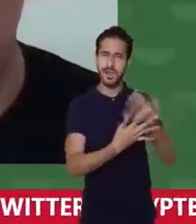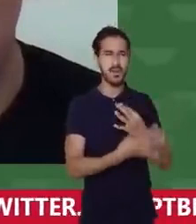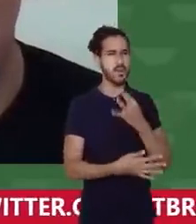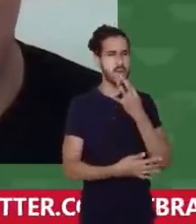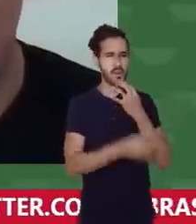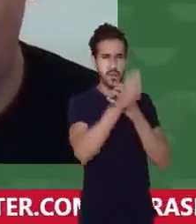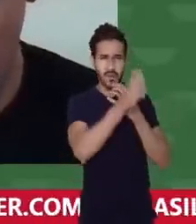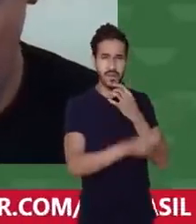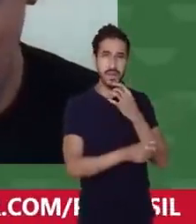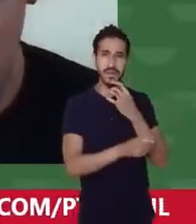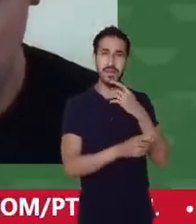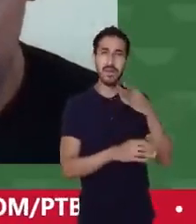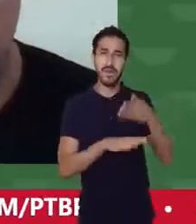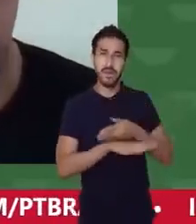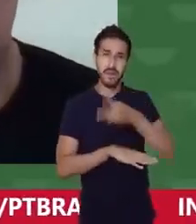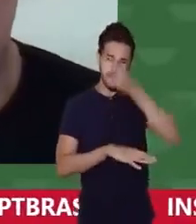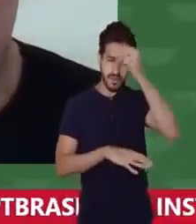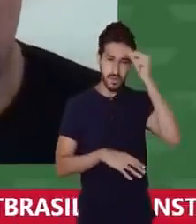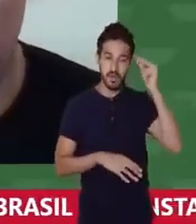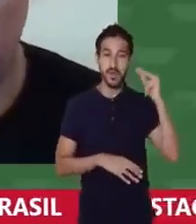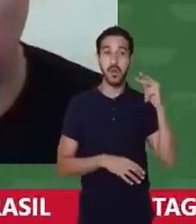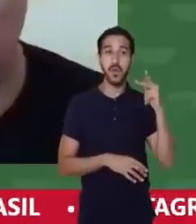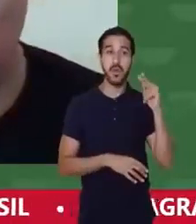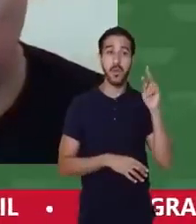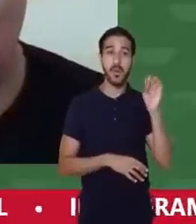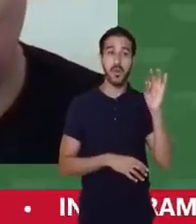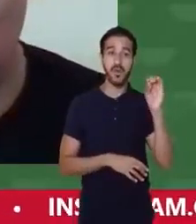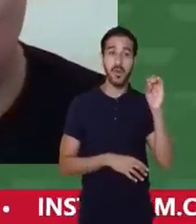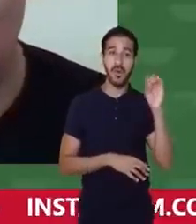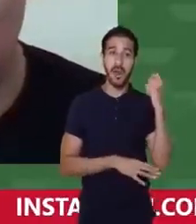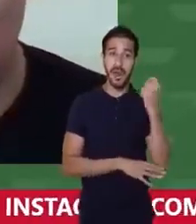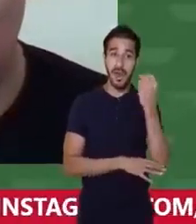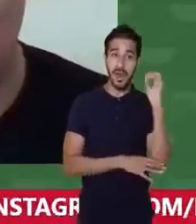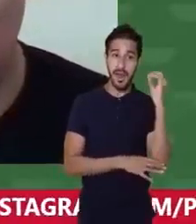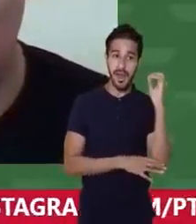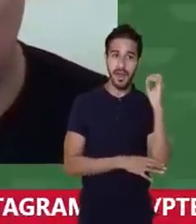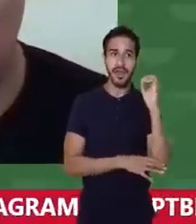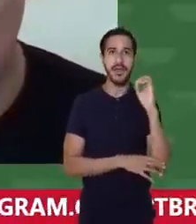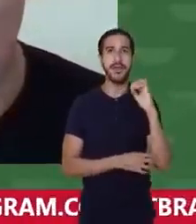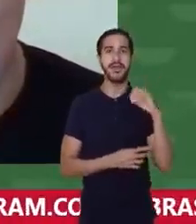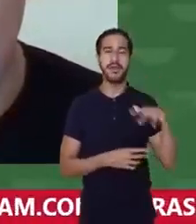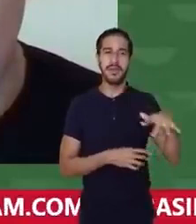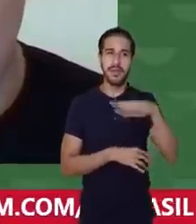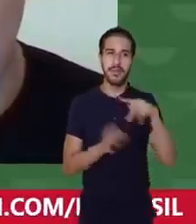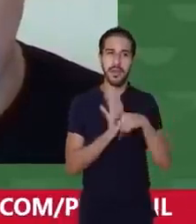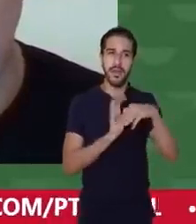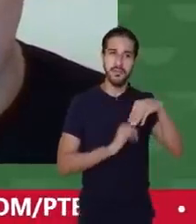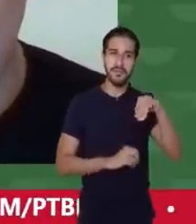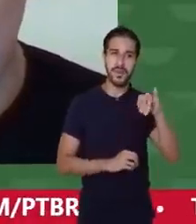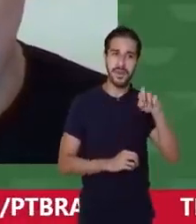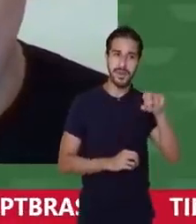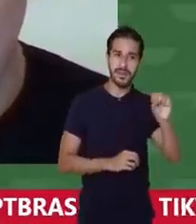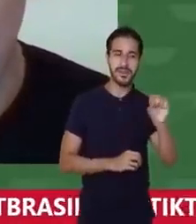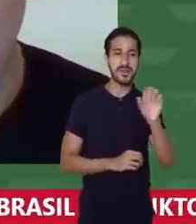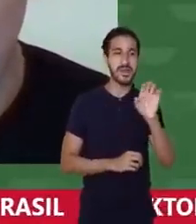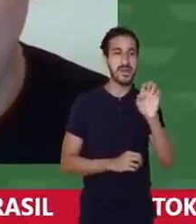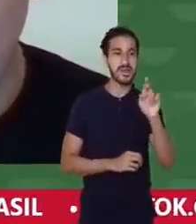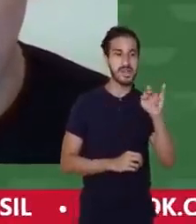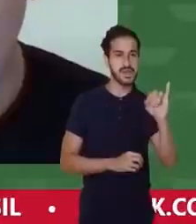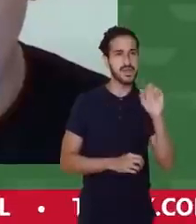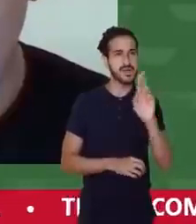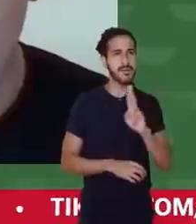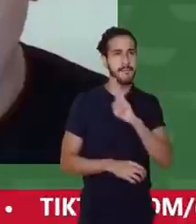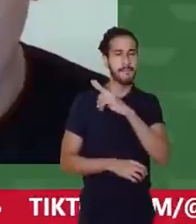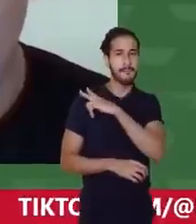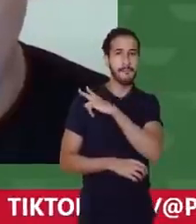conheço, passagem pela Prefeitura de Porto Alegre como secretária de Minas e Energia, no governo Lívio Dutra nessa área de Minas e Energia, como chefe